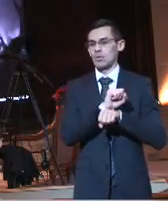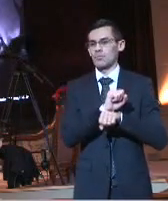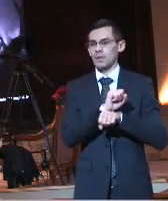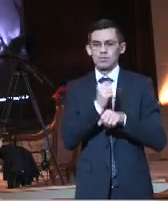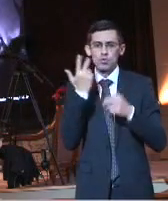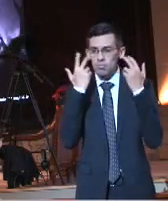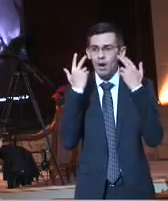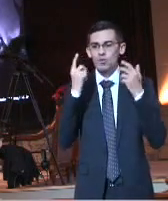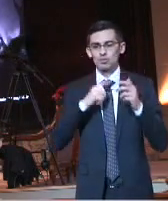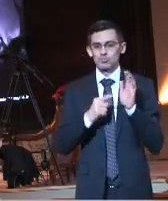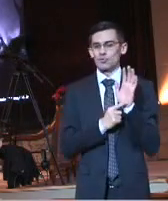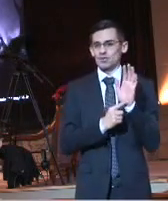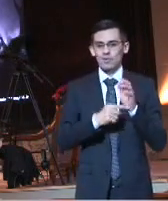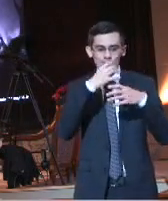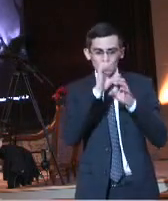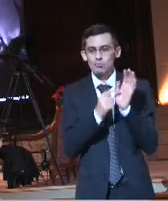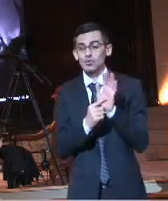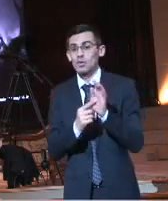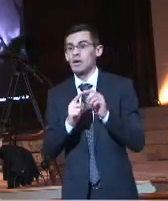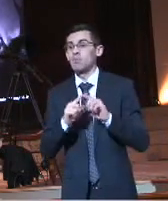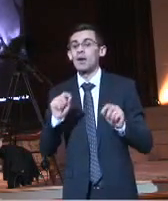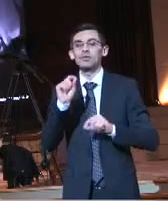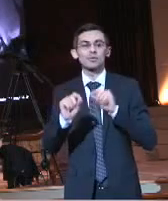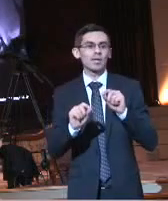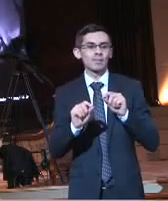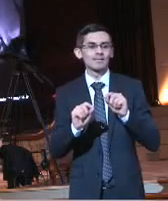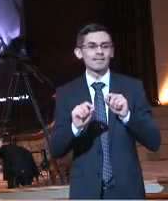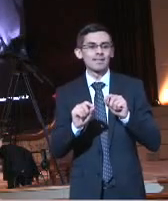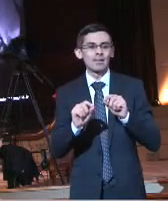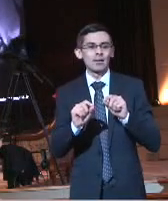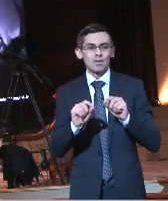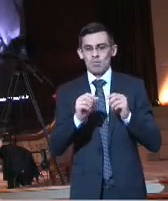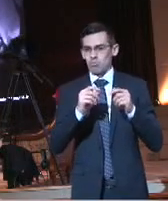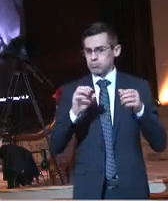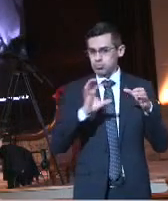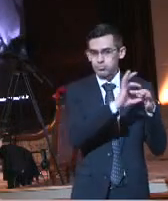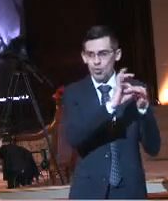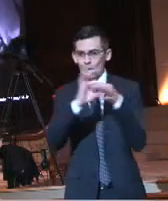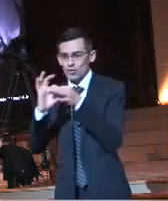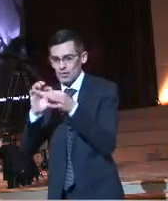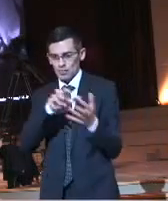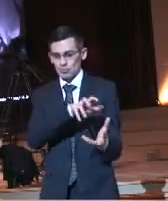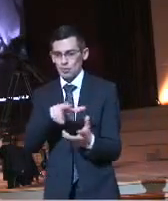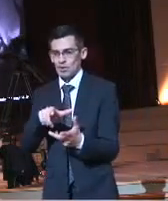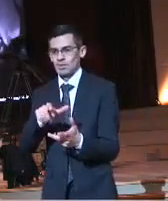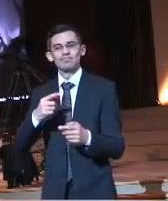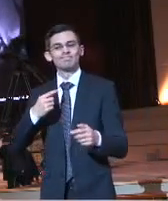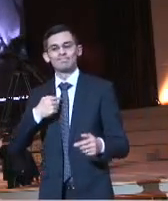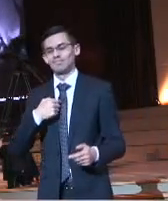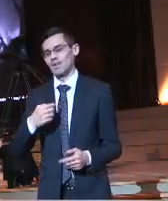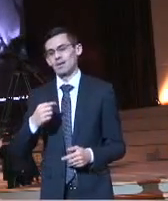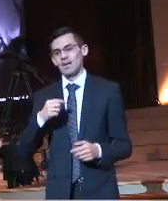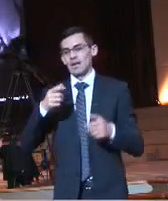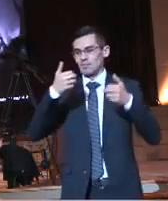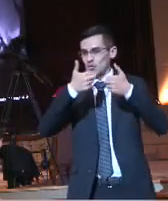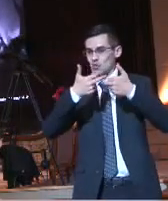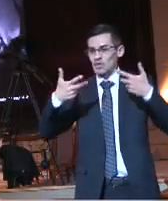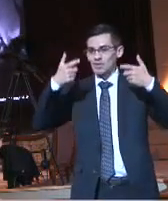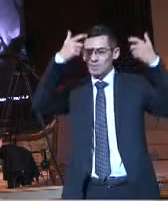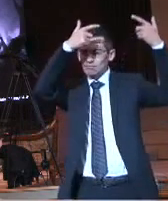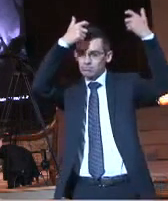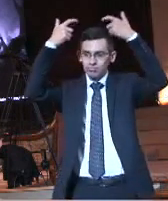visível, constatável, mas estava fora do contexto da nossa própria humanidade, precisava de